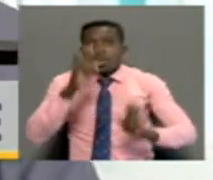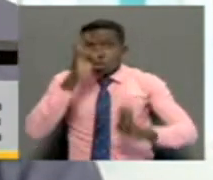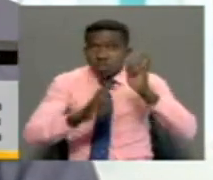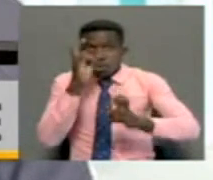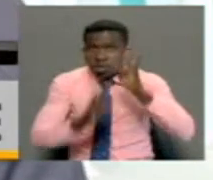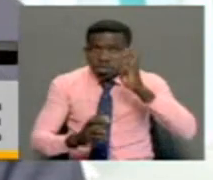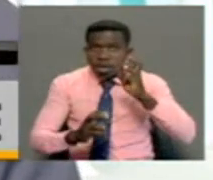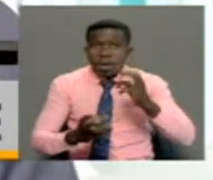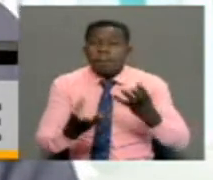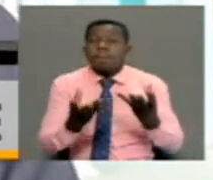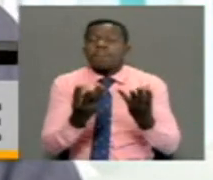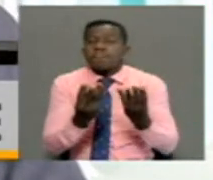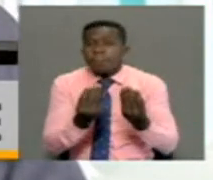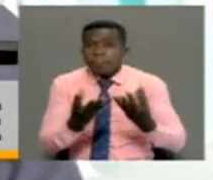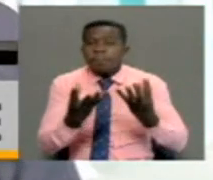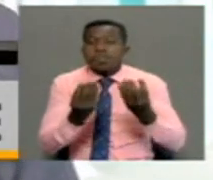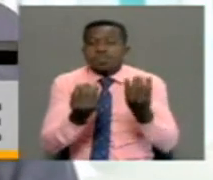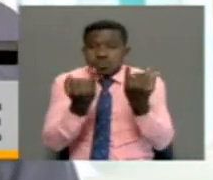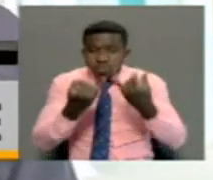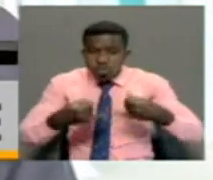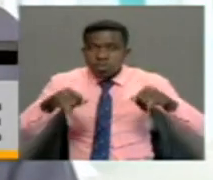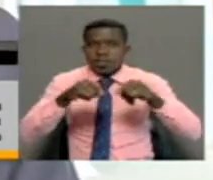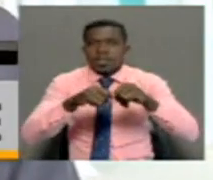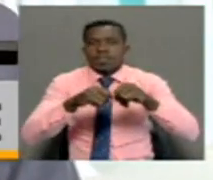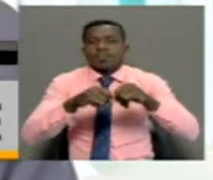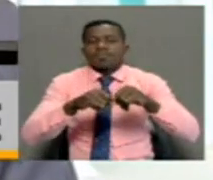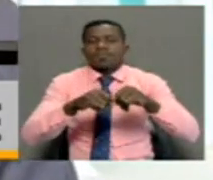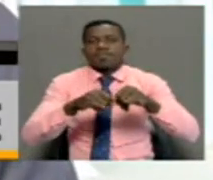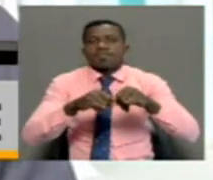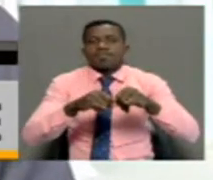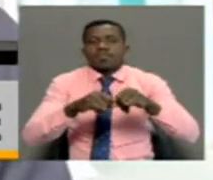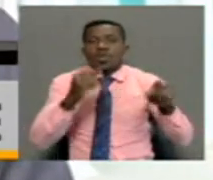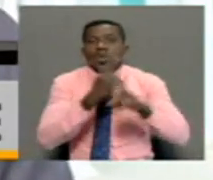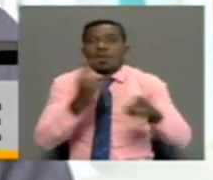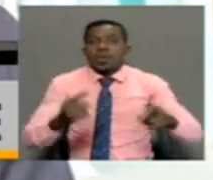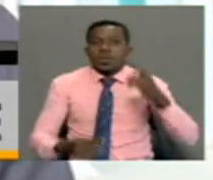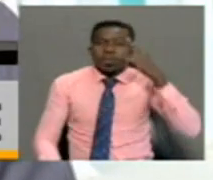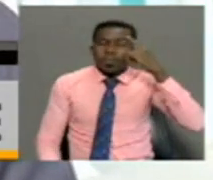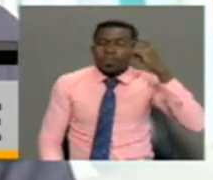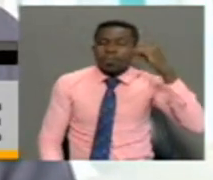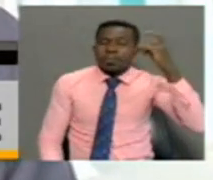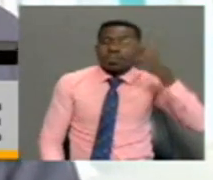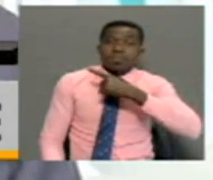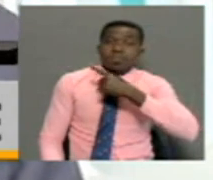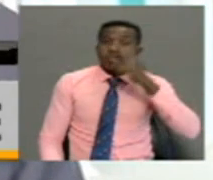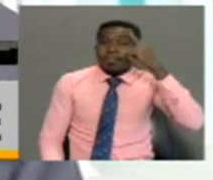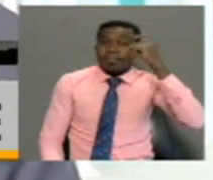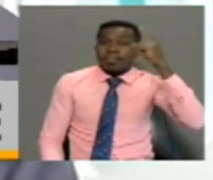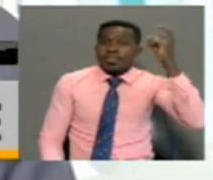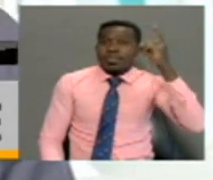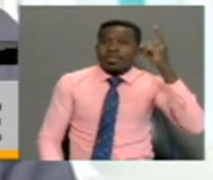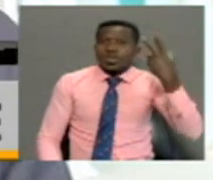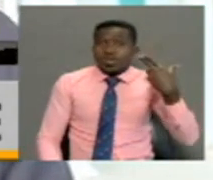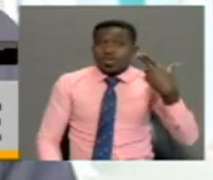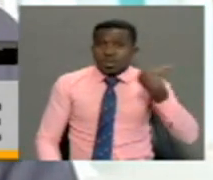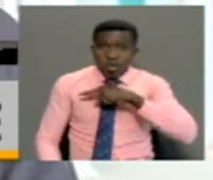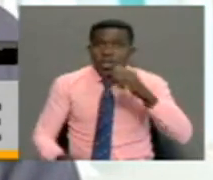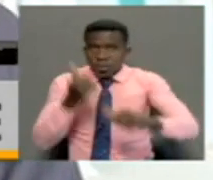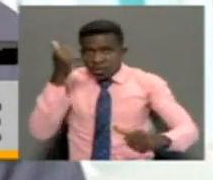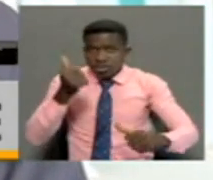base que. E isto eu penso que, deste lado, a gente penso que está a conseguir